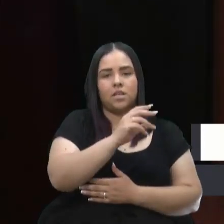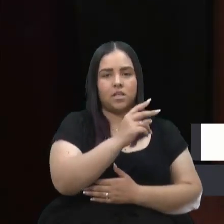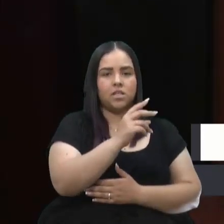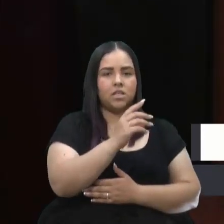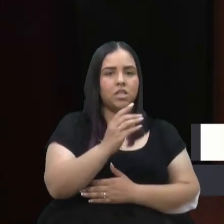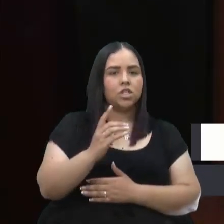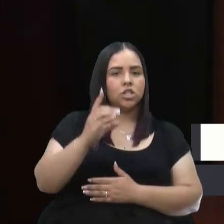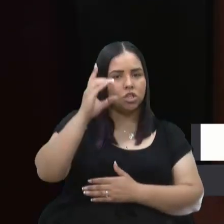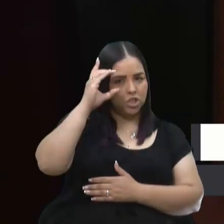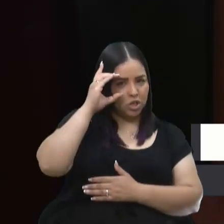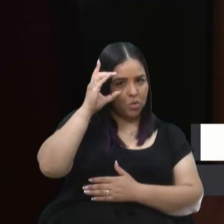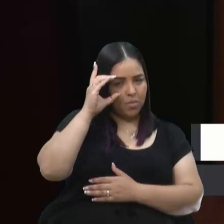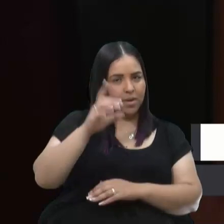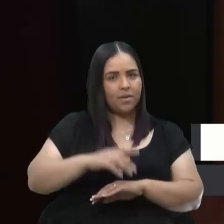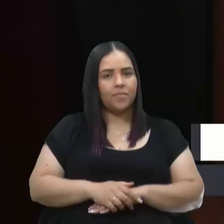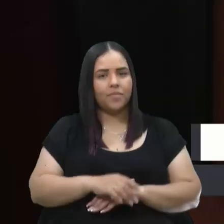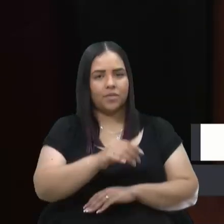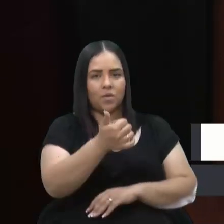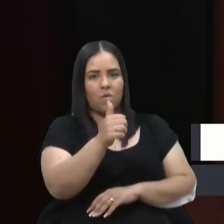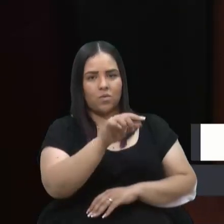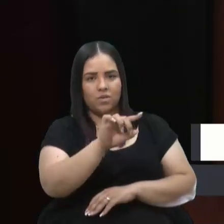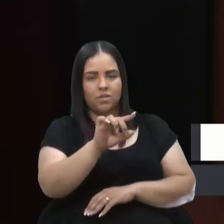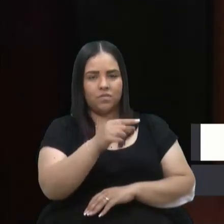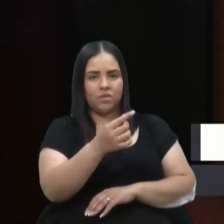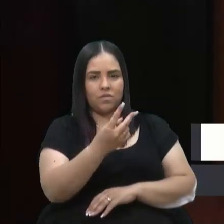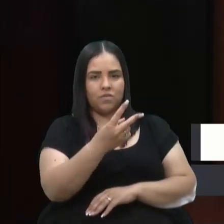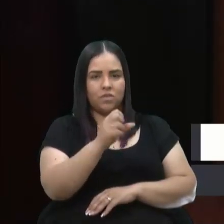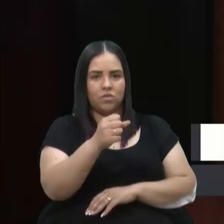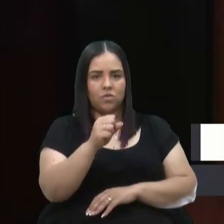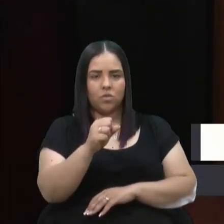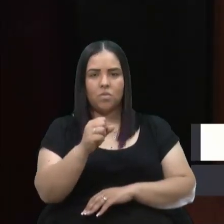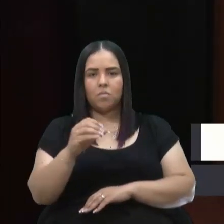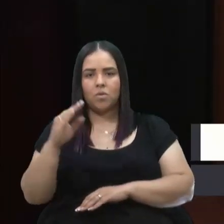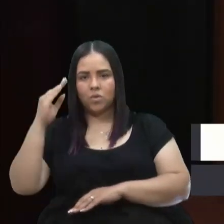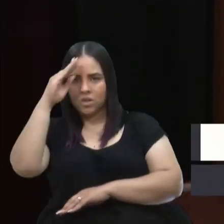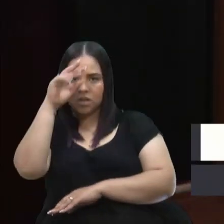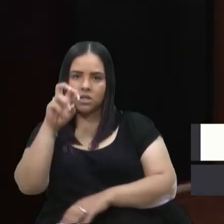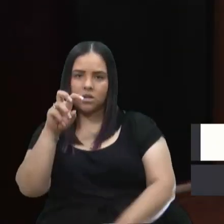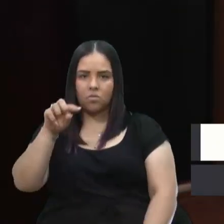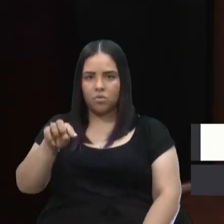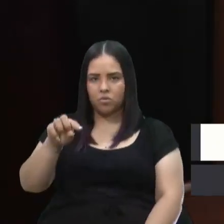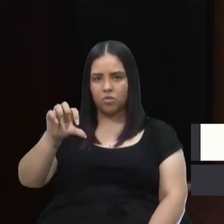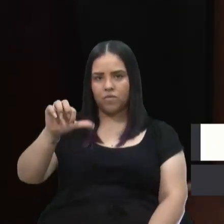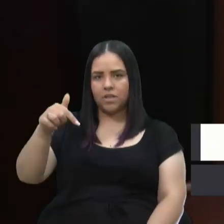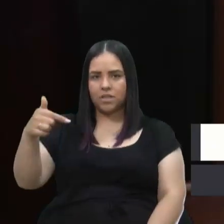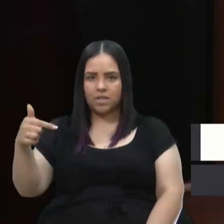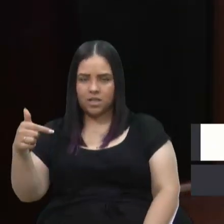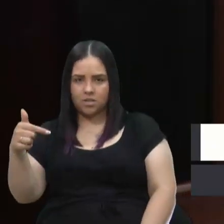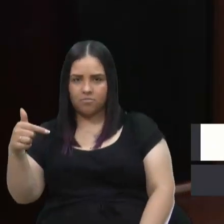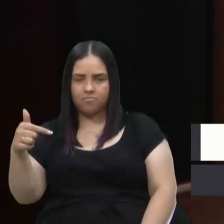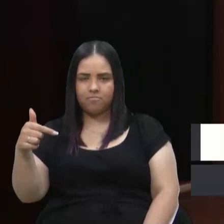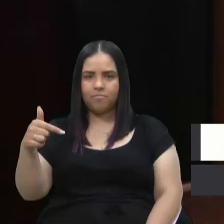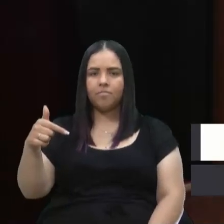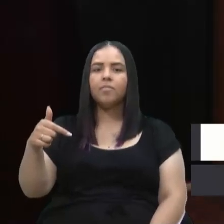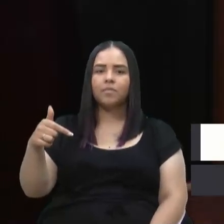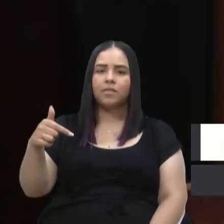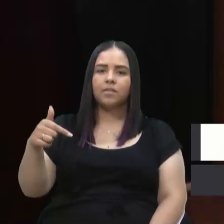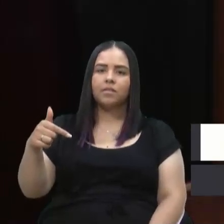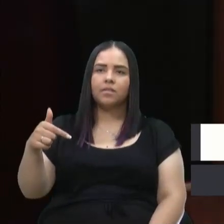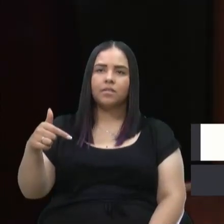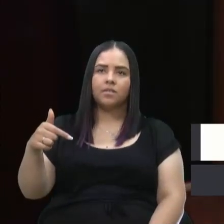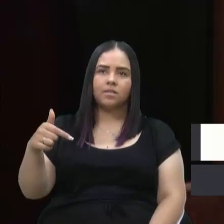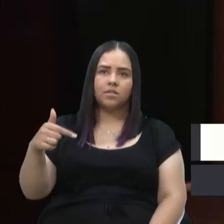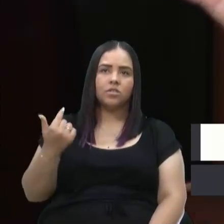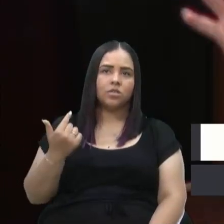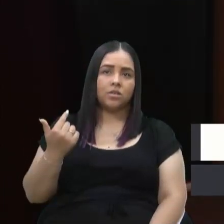2015, empichada, 11,28. Bolsonaro, 5,97. Índice Nacional de Preços ao